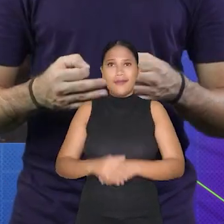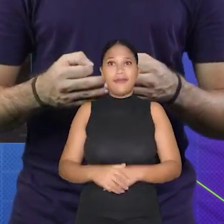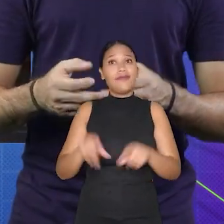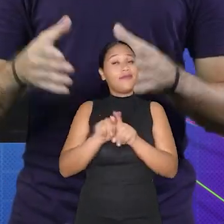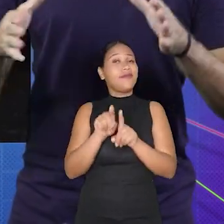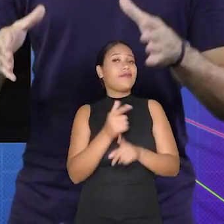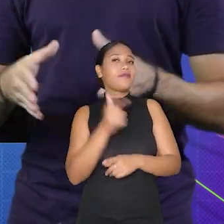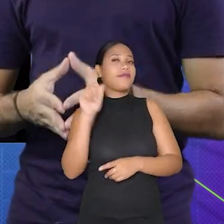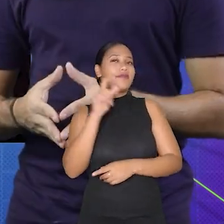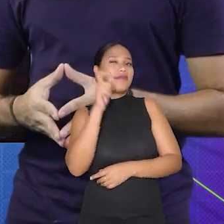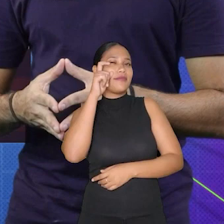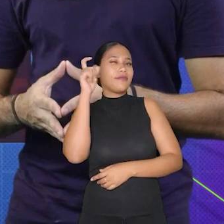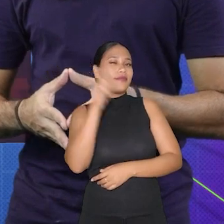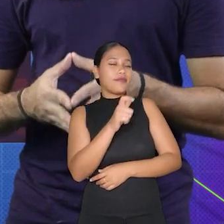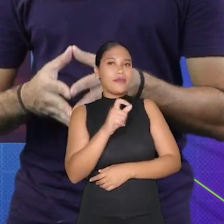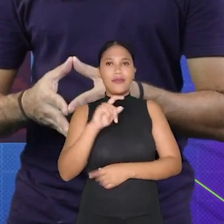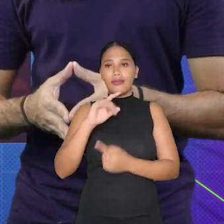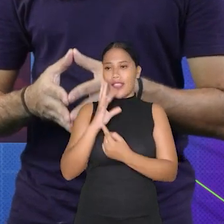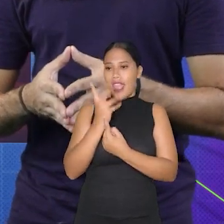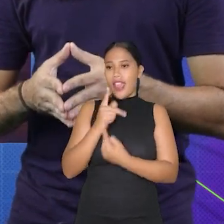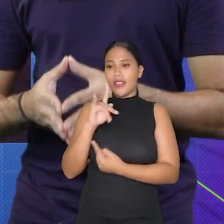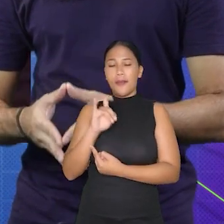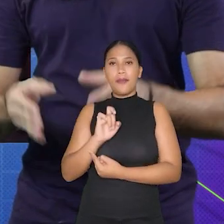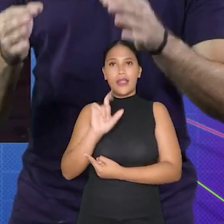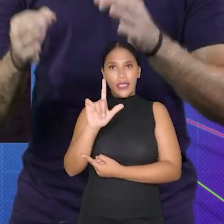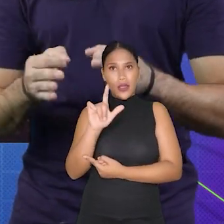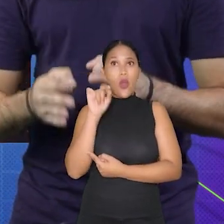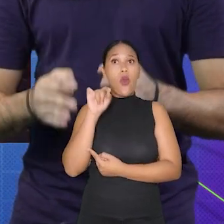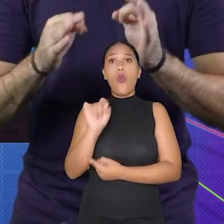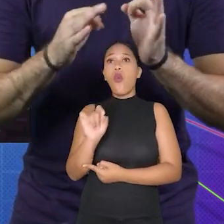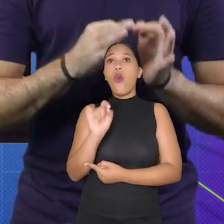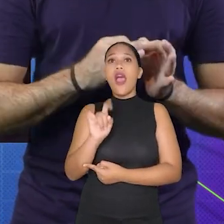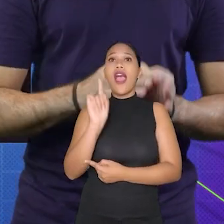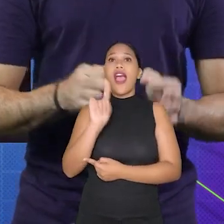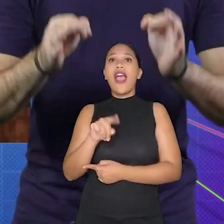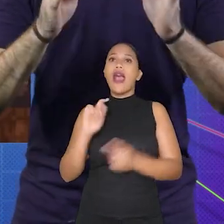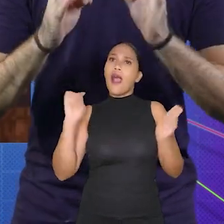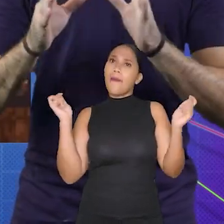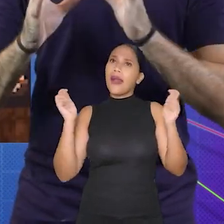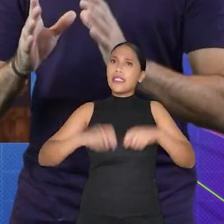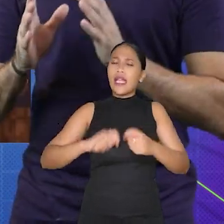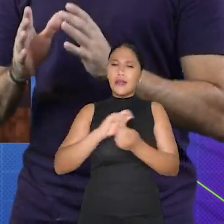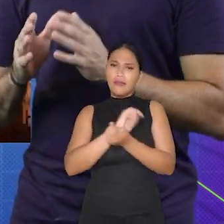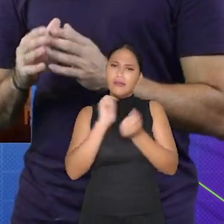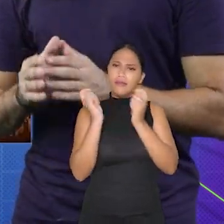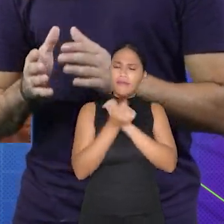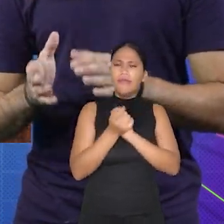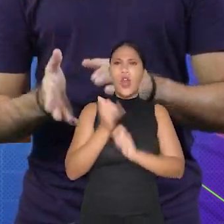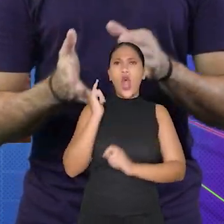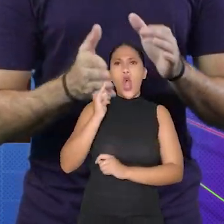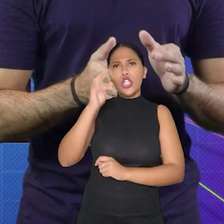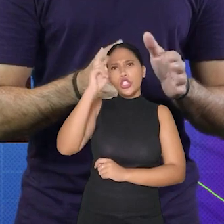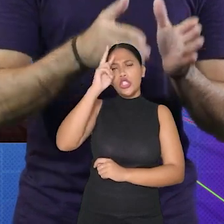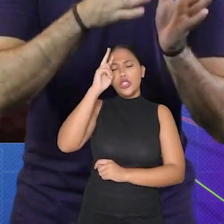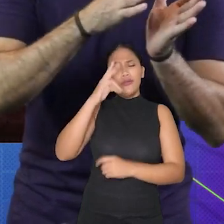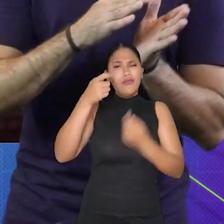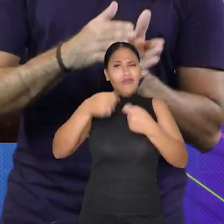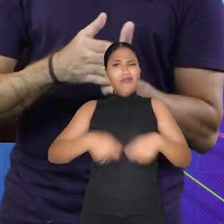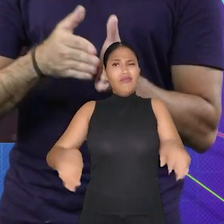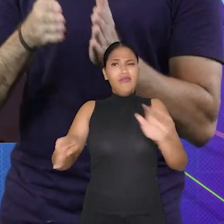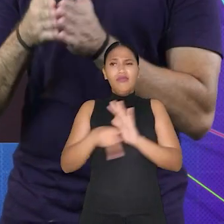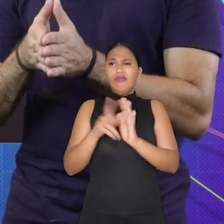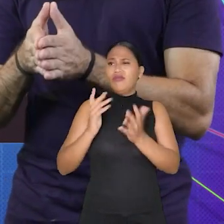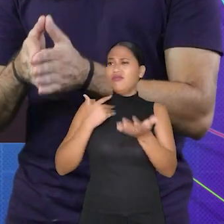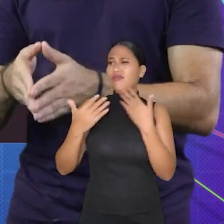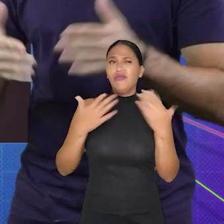própria. Outro aspecto interessante da arte em pixel art de Kingdom New Lands é a sua capacidade de contar histórias sem a